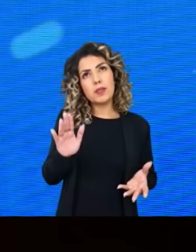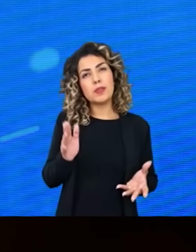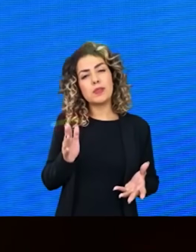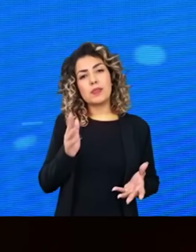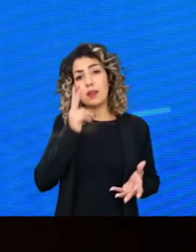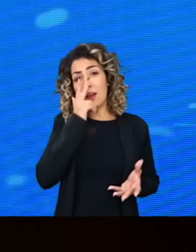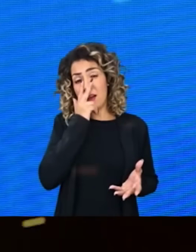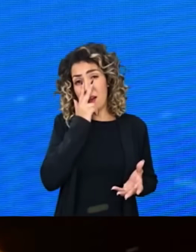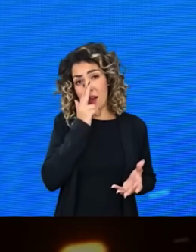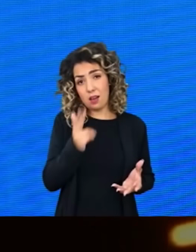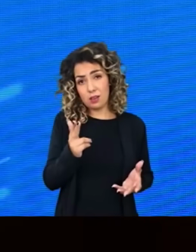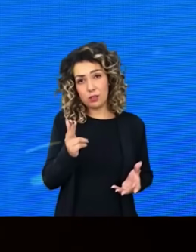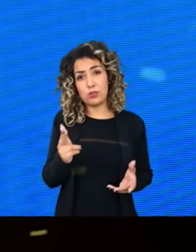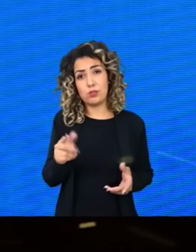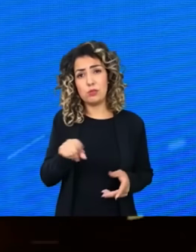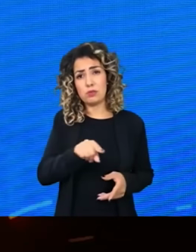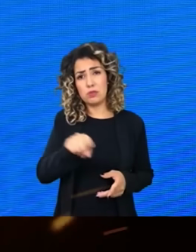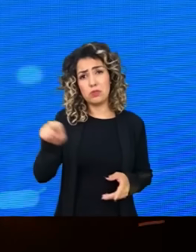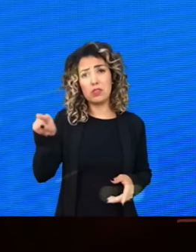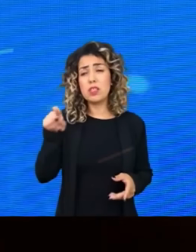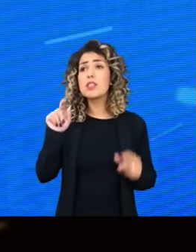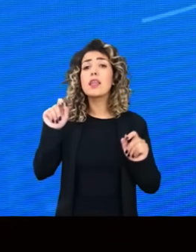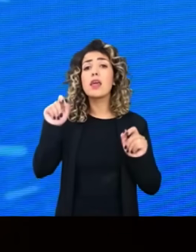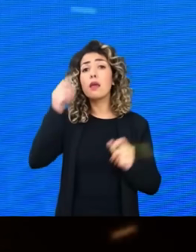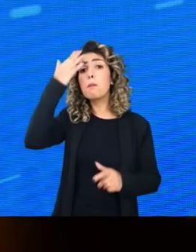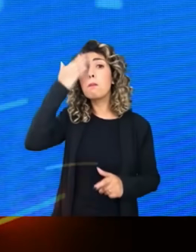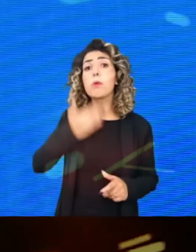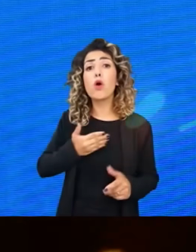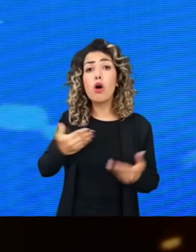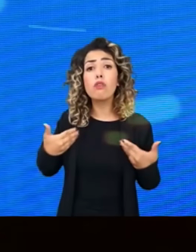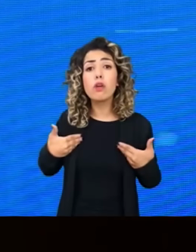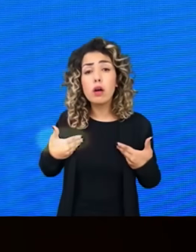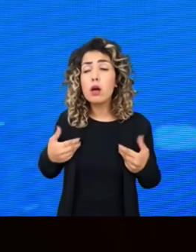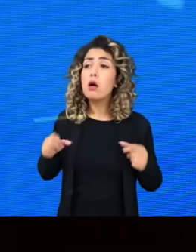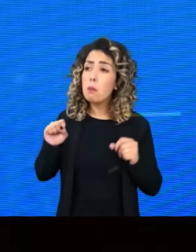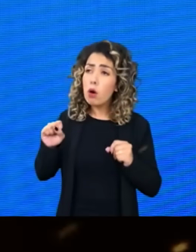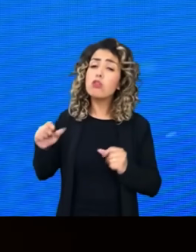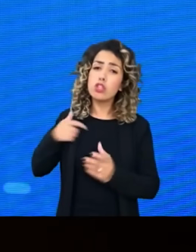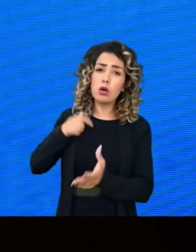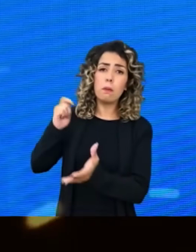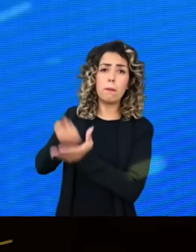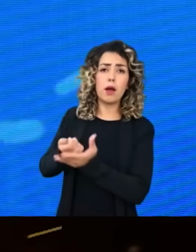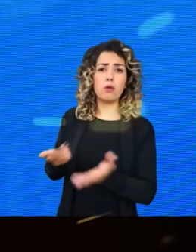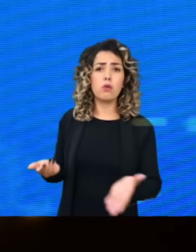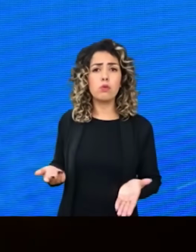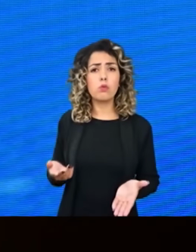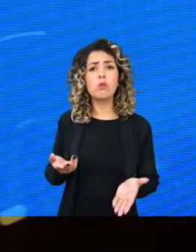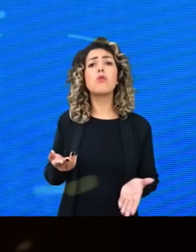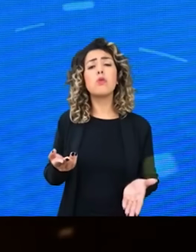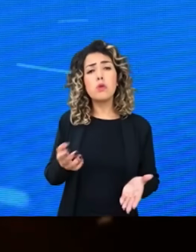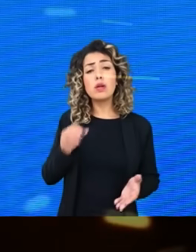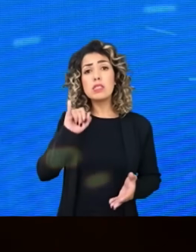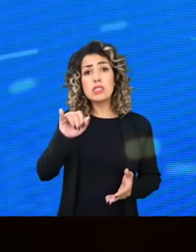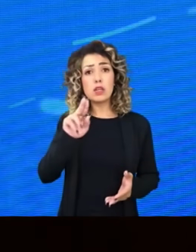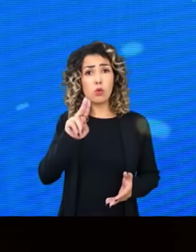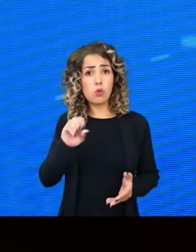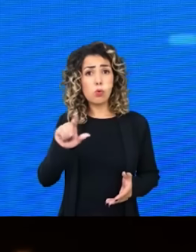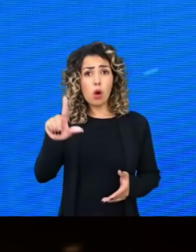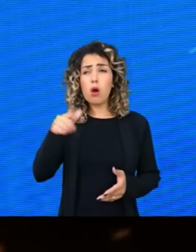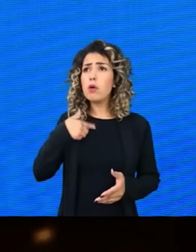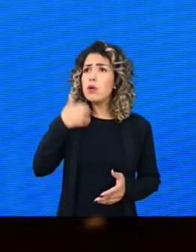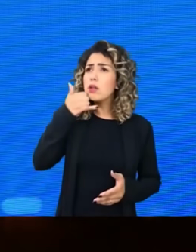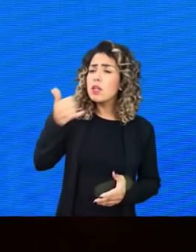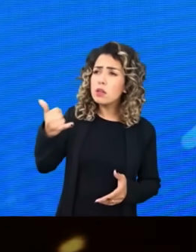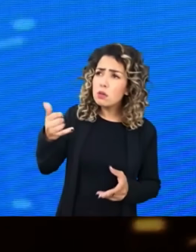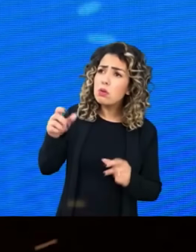estão falando que eu pago quatro vezes mais você pega o áudio aí da Wall você vai ver eu ligando pro cara pedindo R 40 e ele falava para mim que tinha R porque ele pagava de